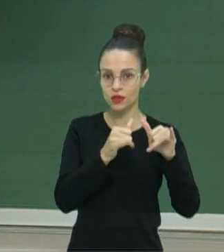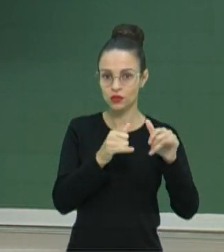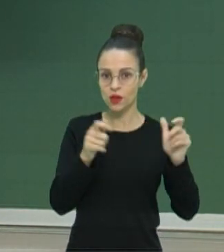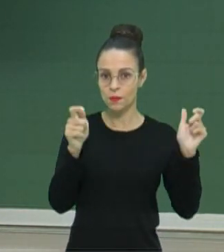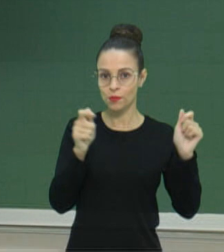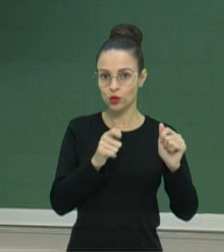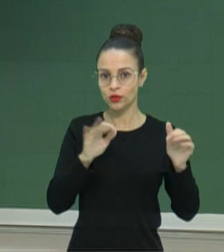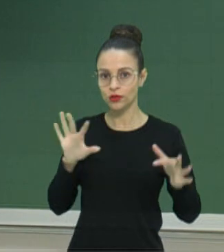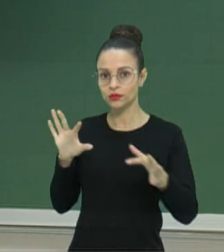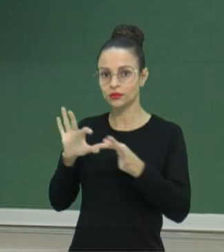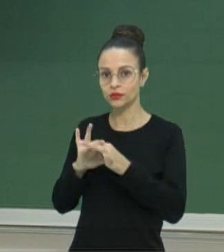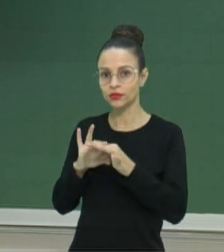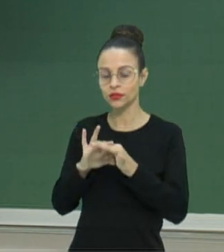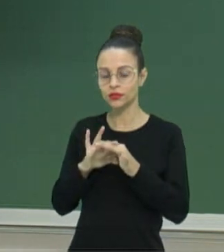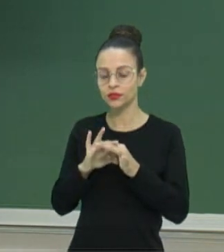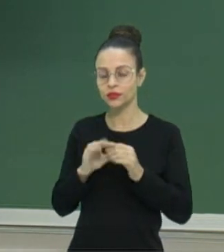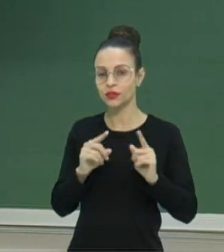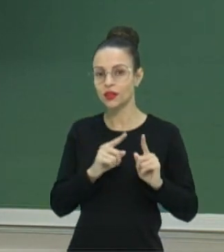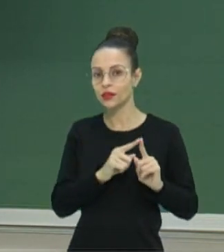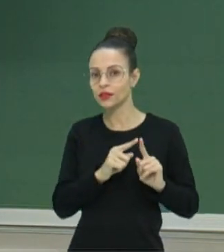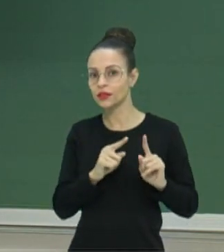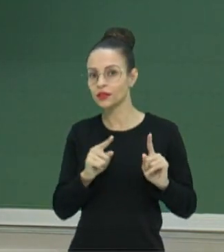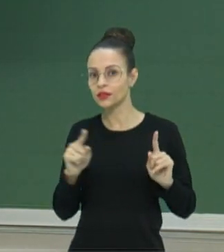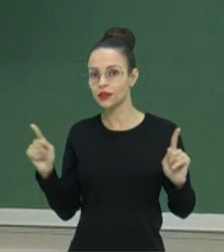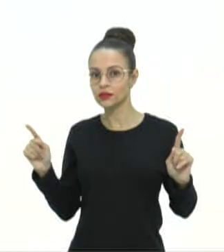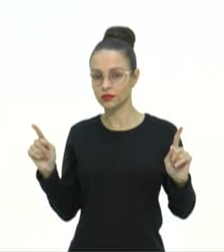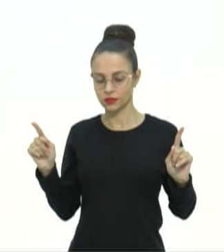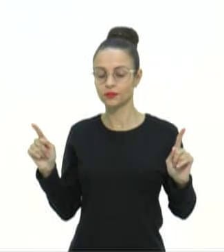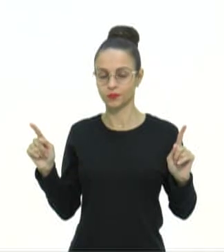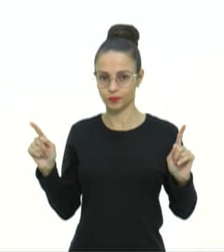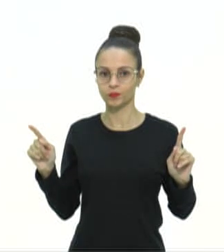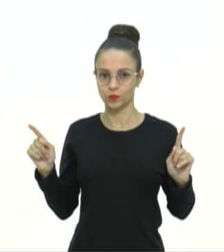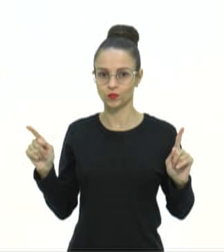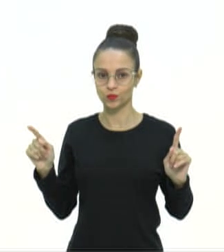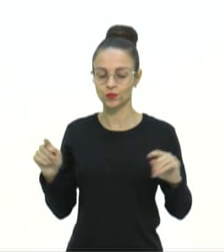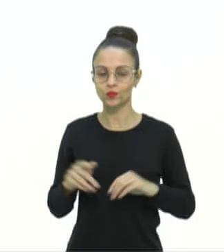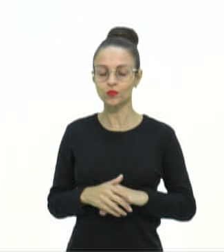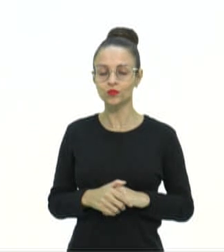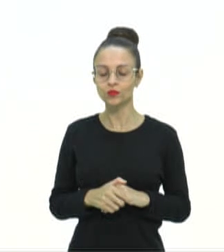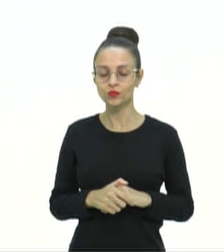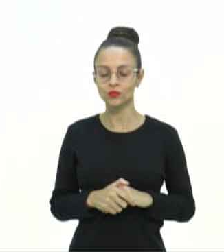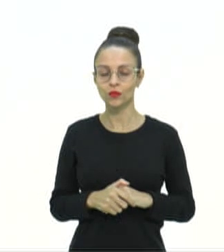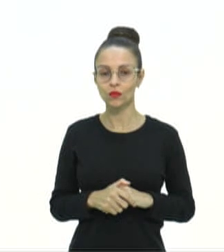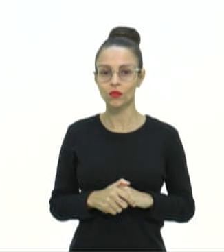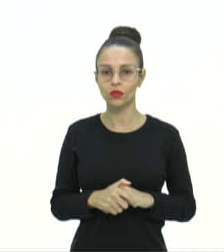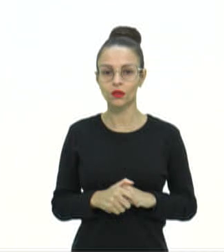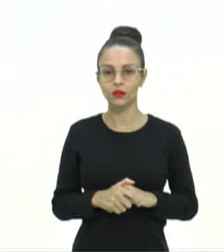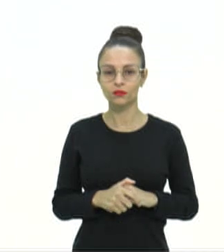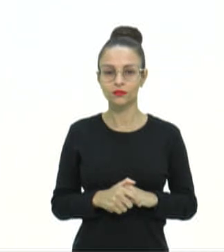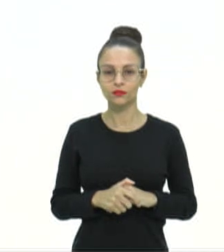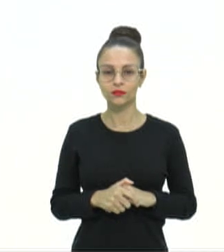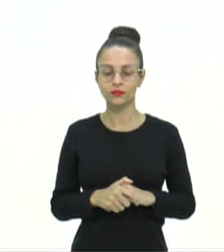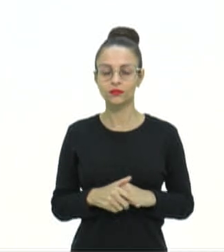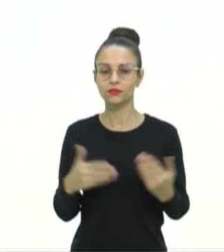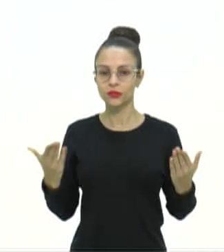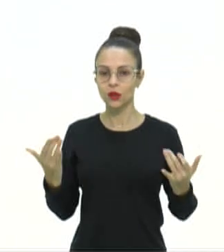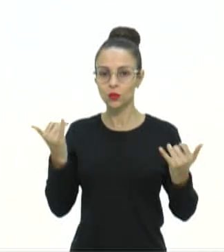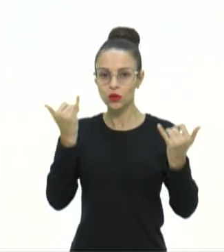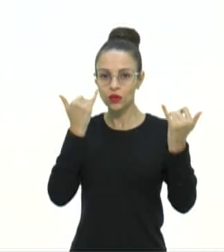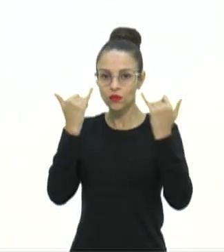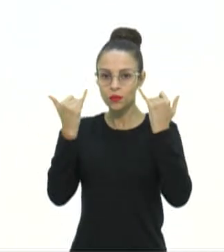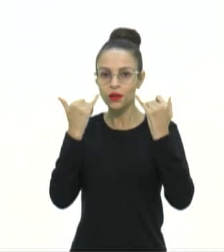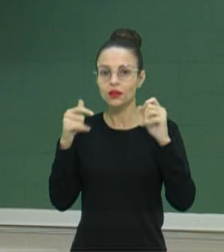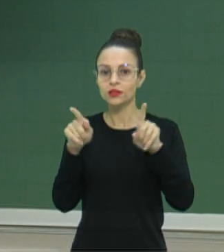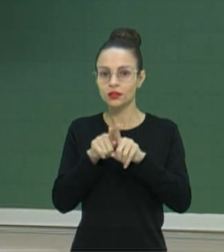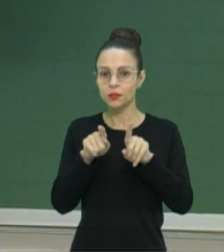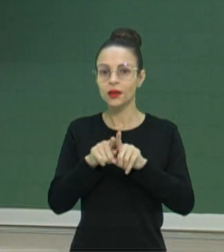do deslocamento. Isso é importante, né? É uma energia potencial em função do deslocamento aqui, ok? E aquela informação que eu disse para